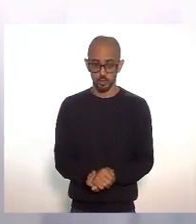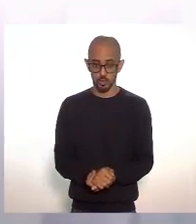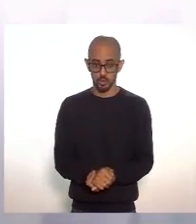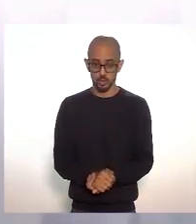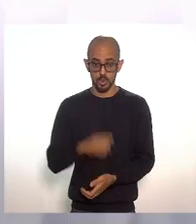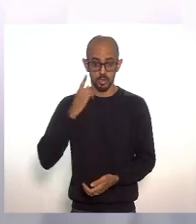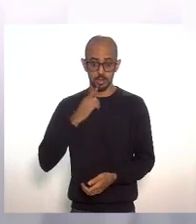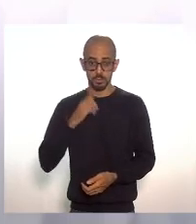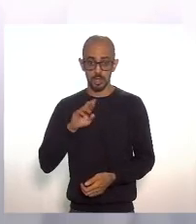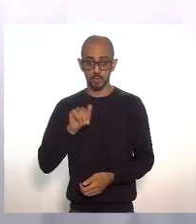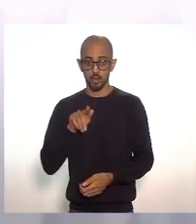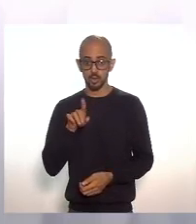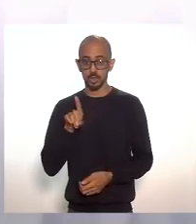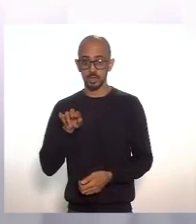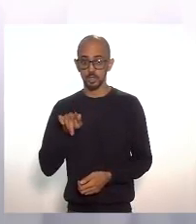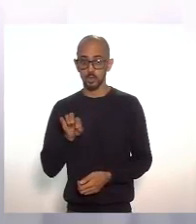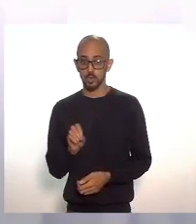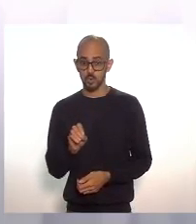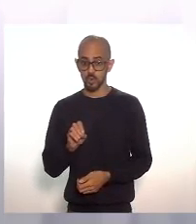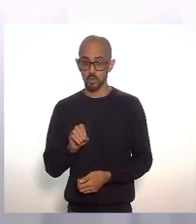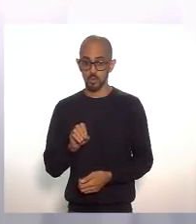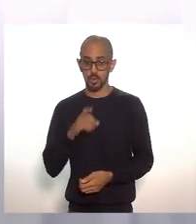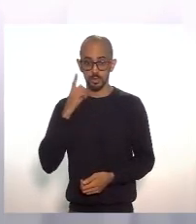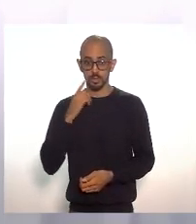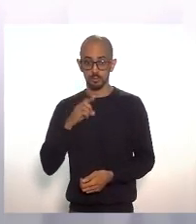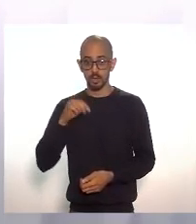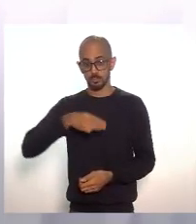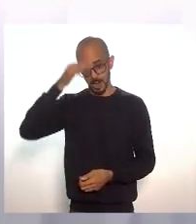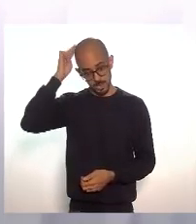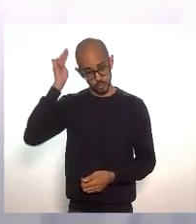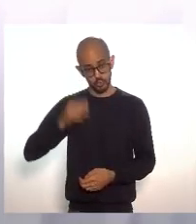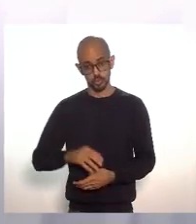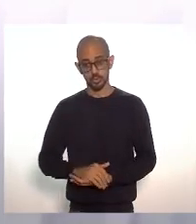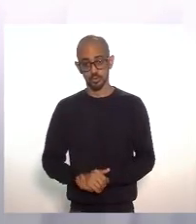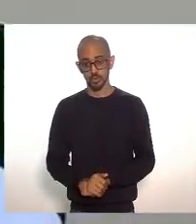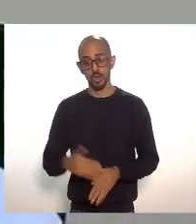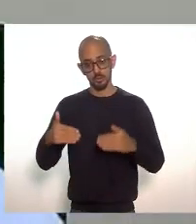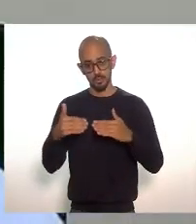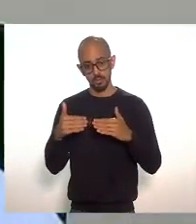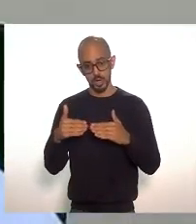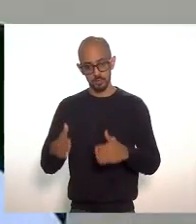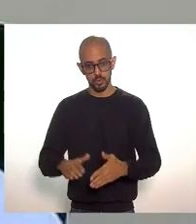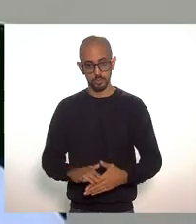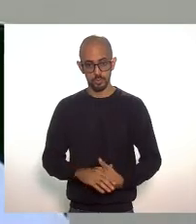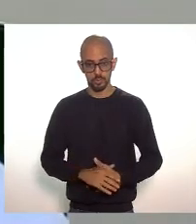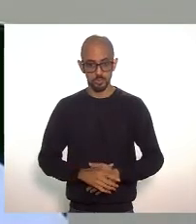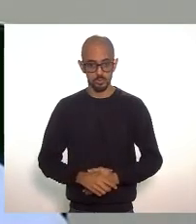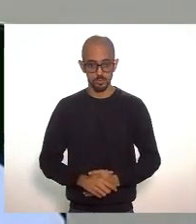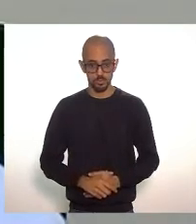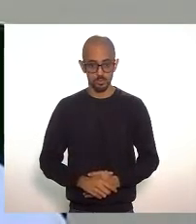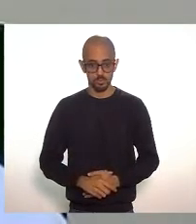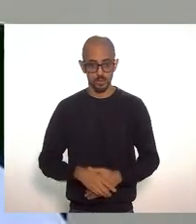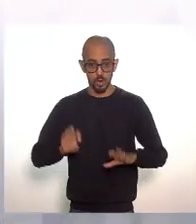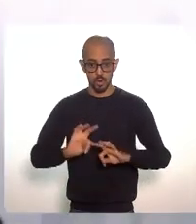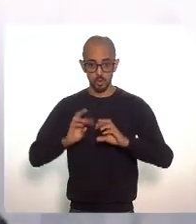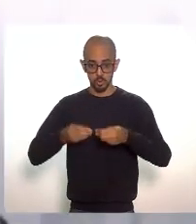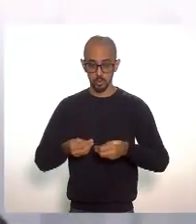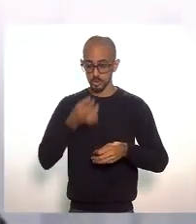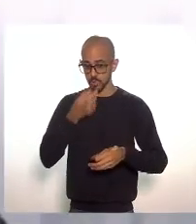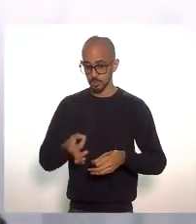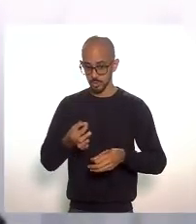Deputado Rodrigo Bacelar. Deputado Márcio Pacheco. Favorável. Com os pareceres